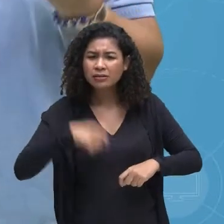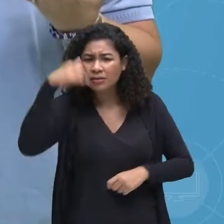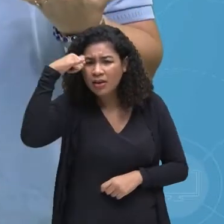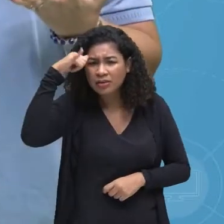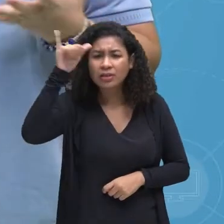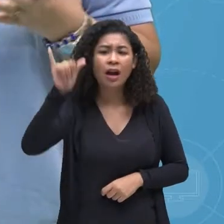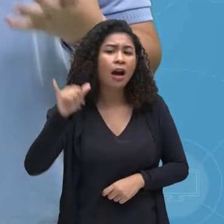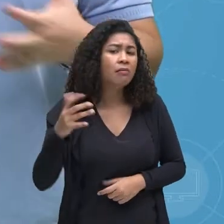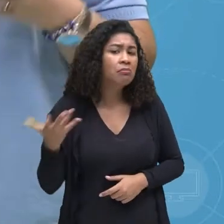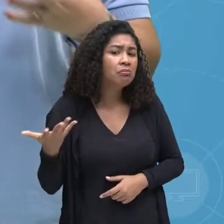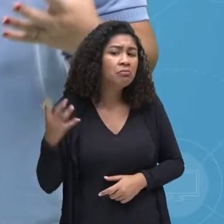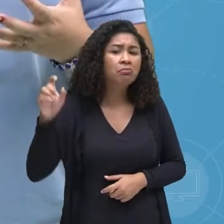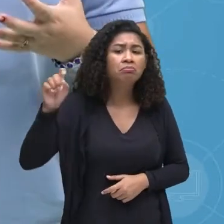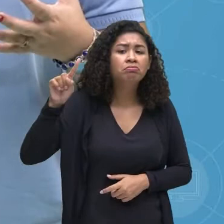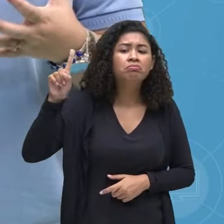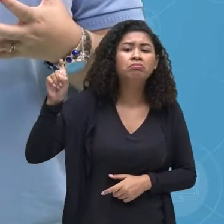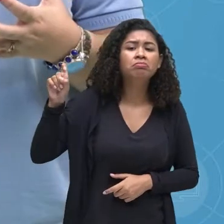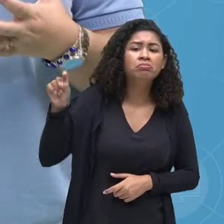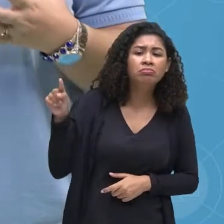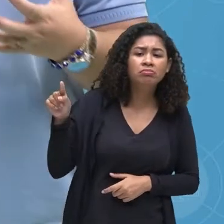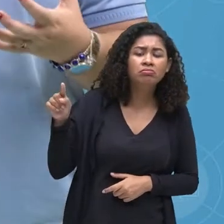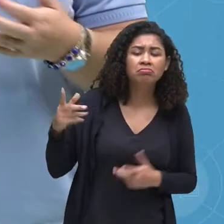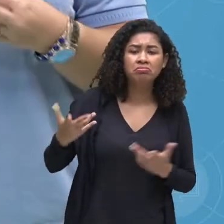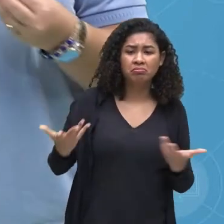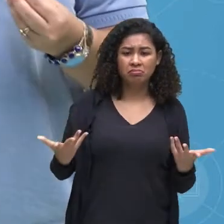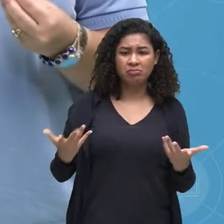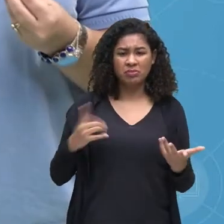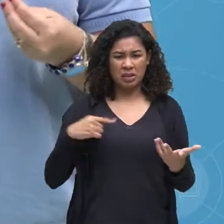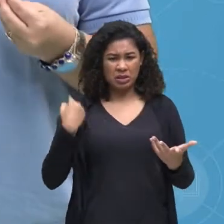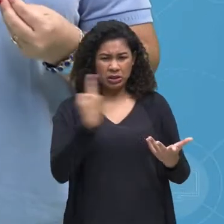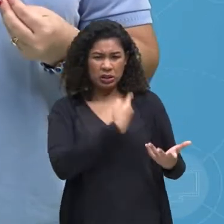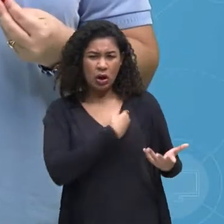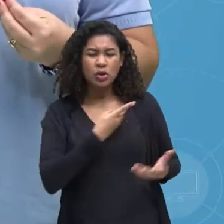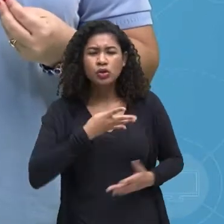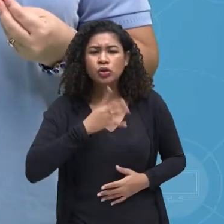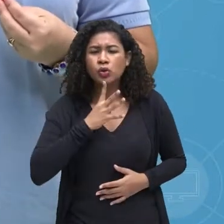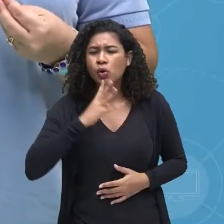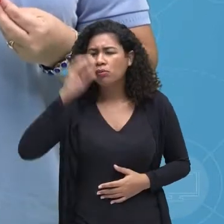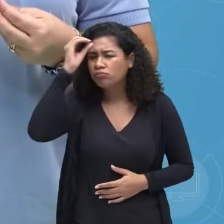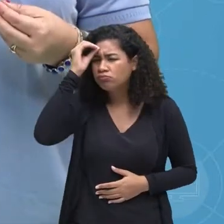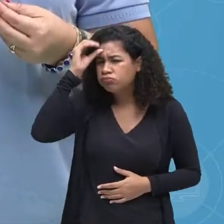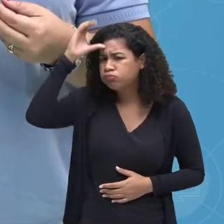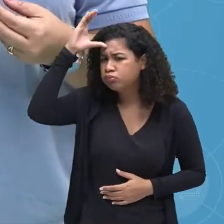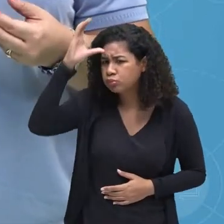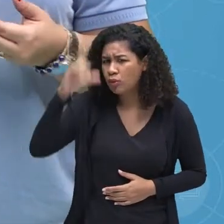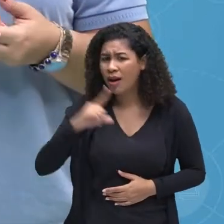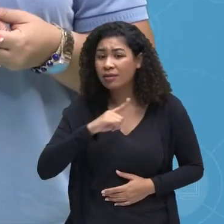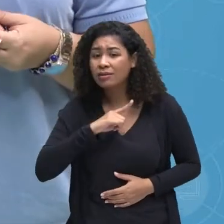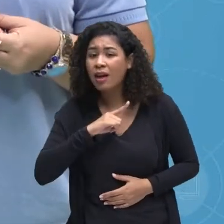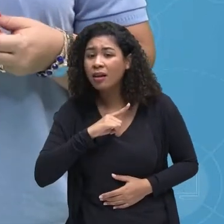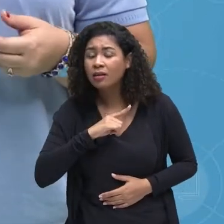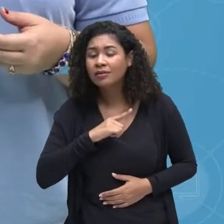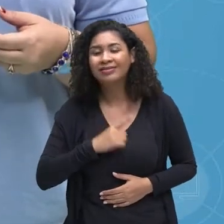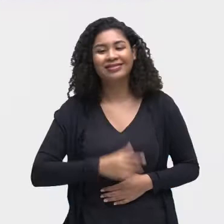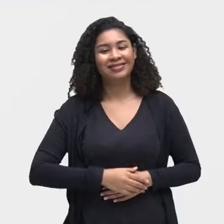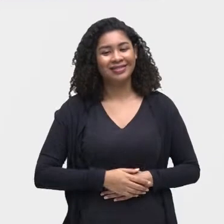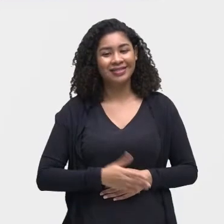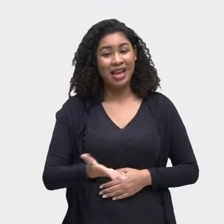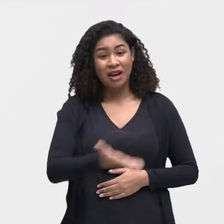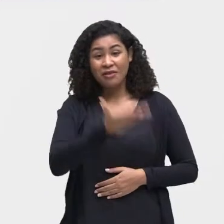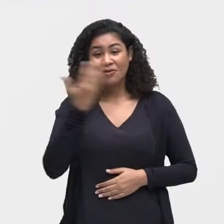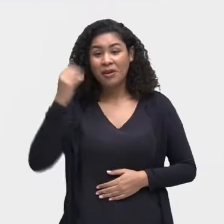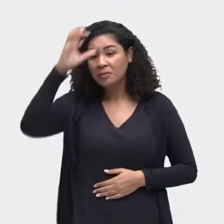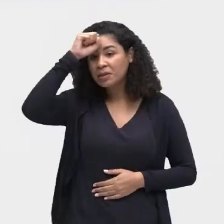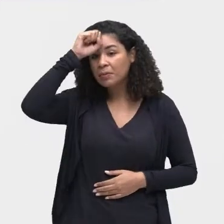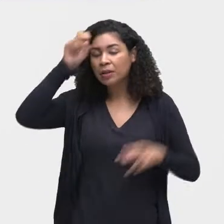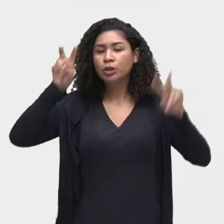coisa? Será que a gente tem conhecimento para poder mudar um pouquinho a nossa rotina? Vamos conhecer o que é